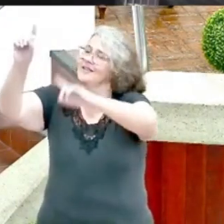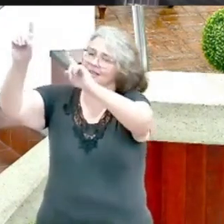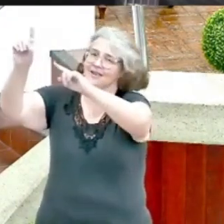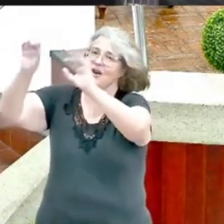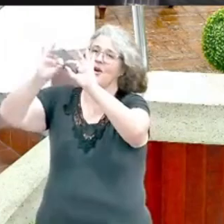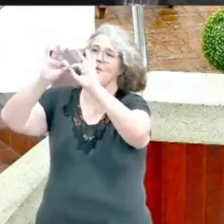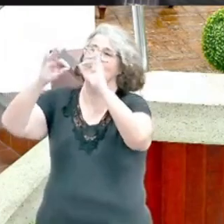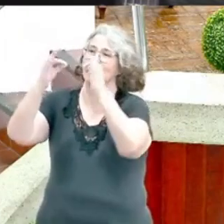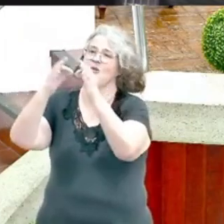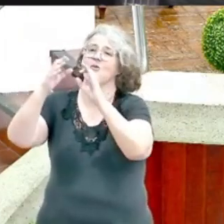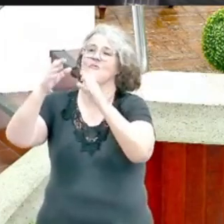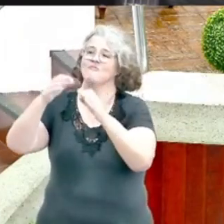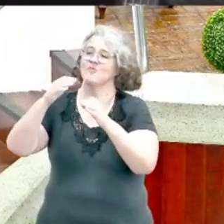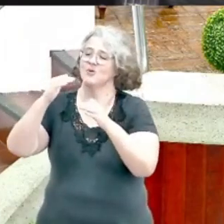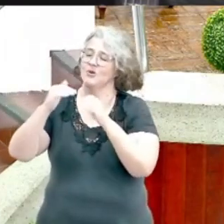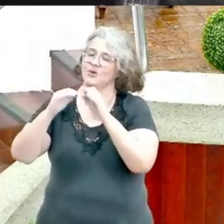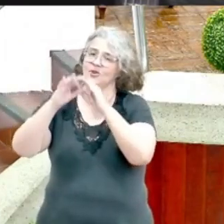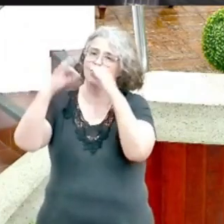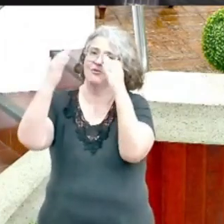desta igreja.